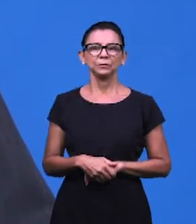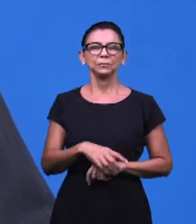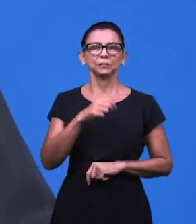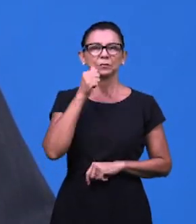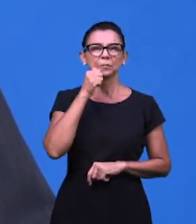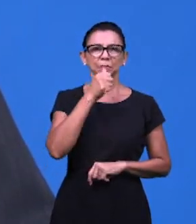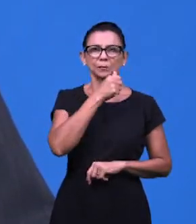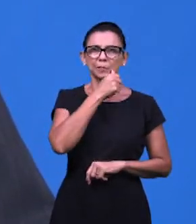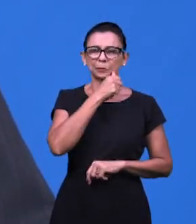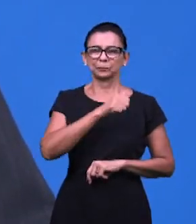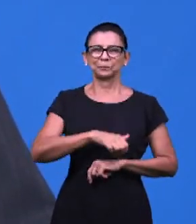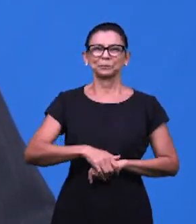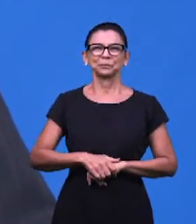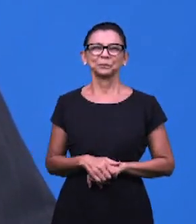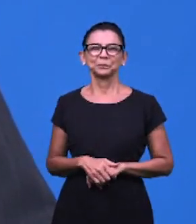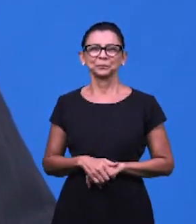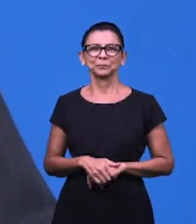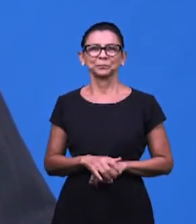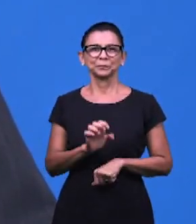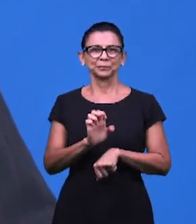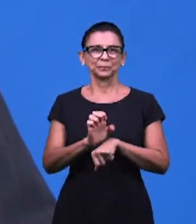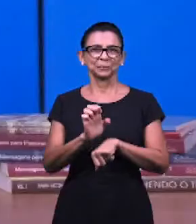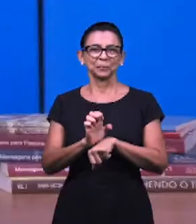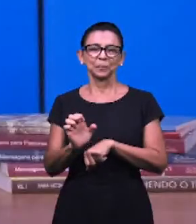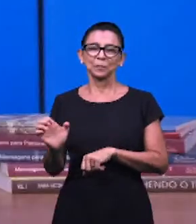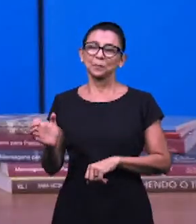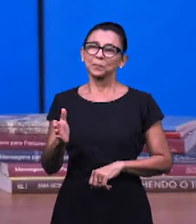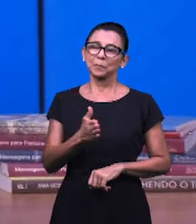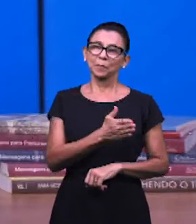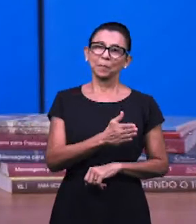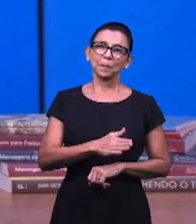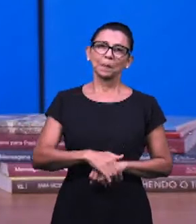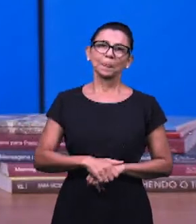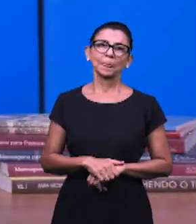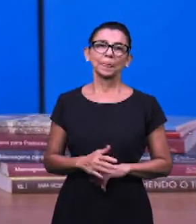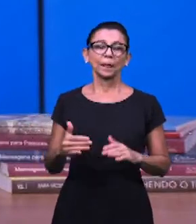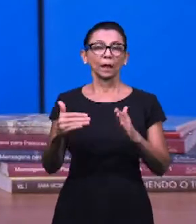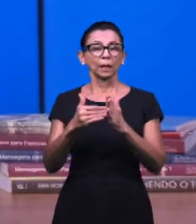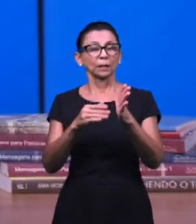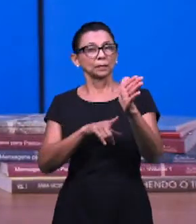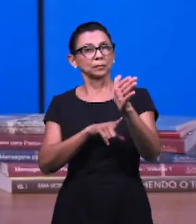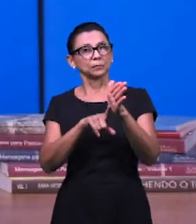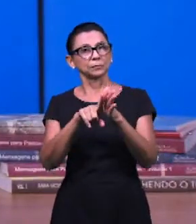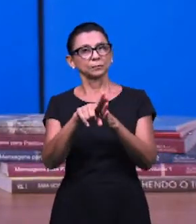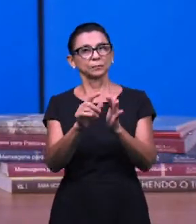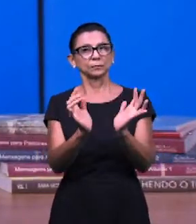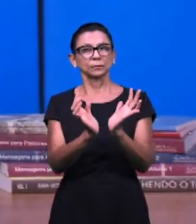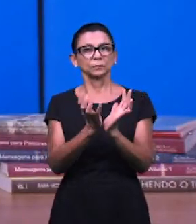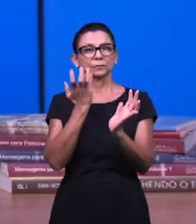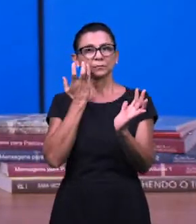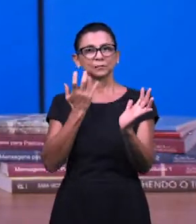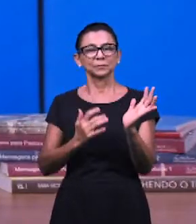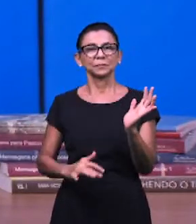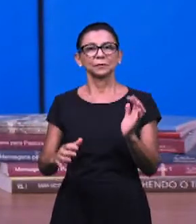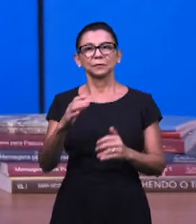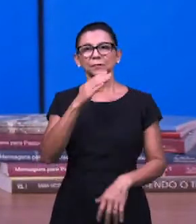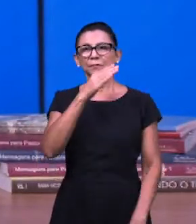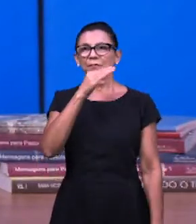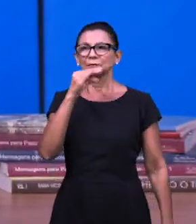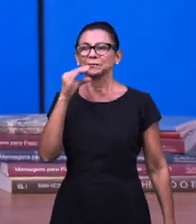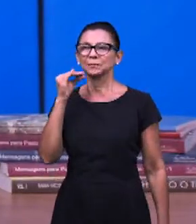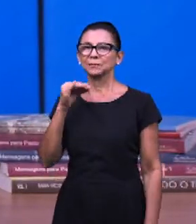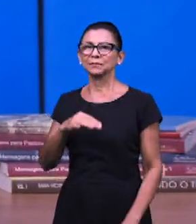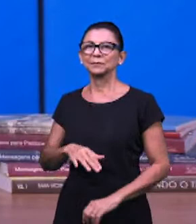do Amapá. Glória a Deus. Obrigado, irmão. Agora, irmãos, vamos à nossa última pergunta, que é dirigida a crianças